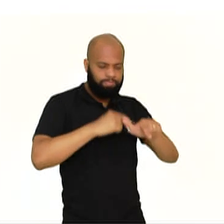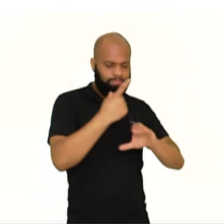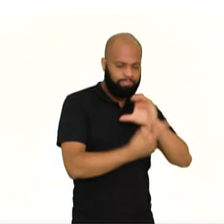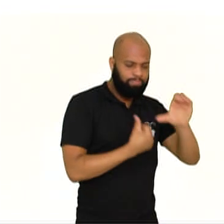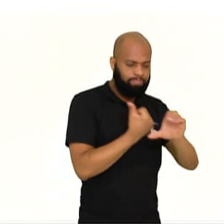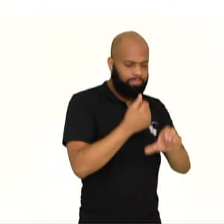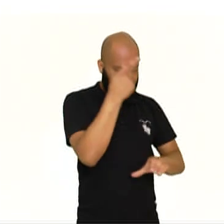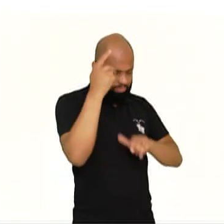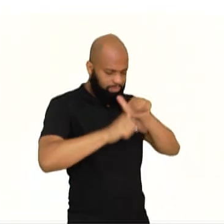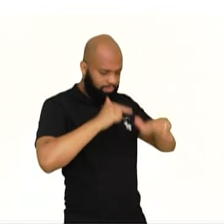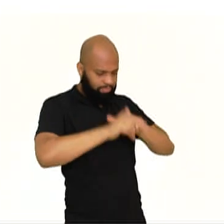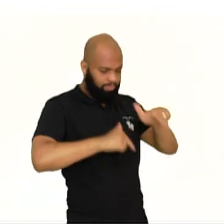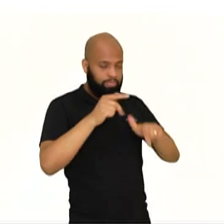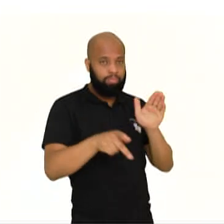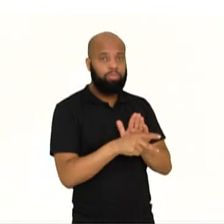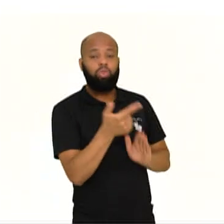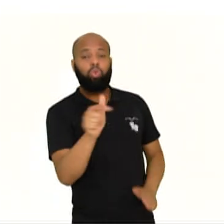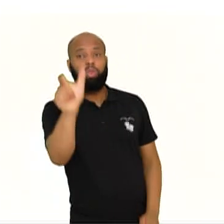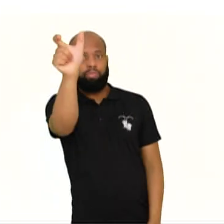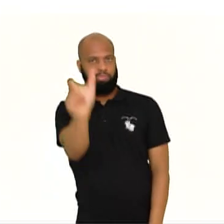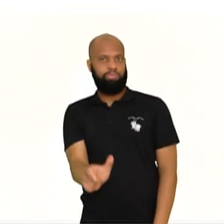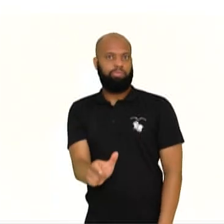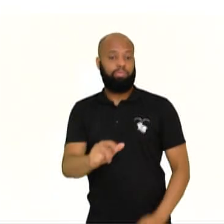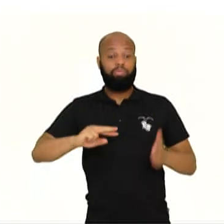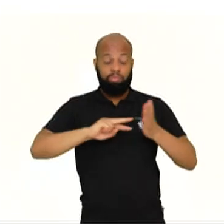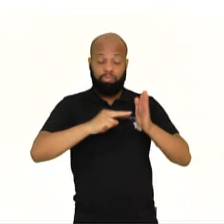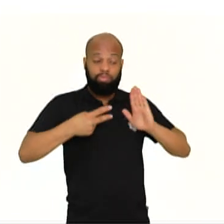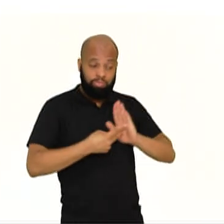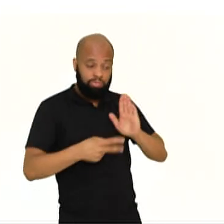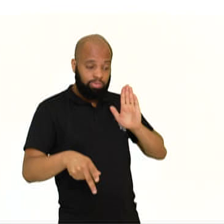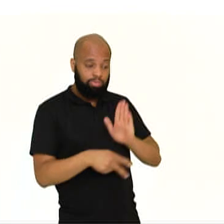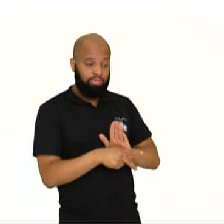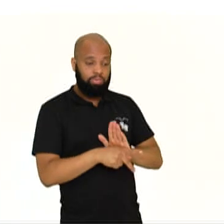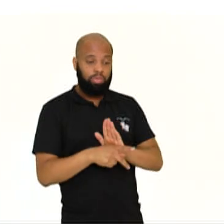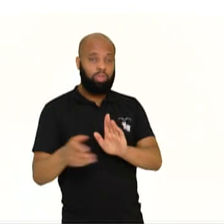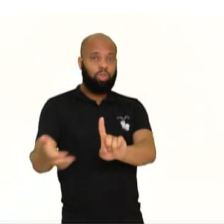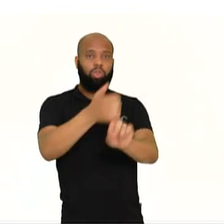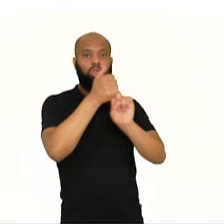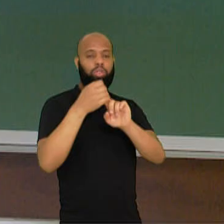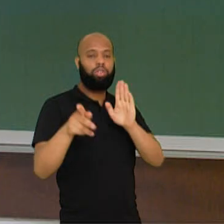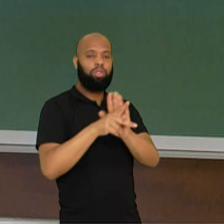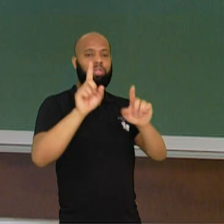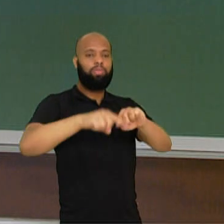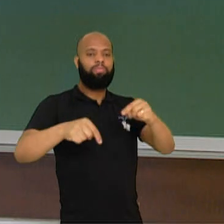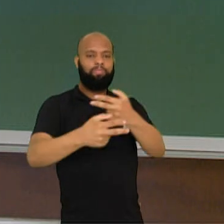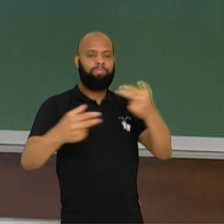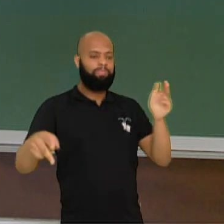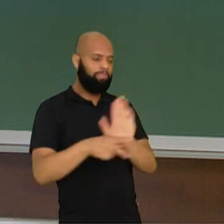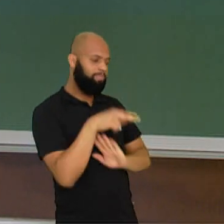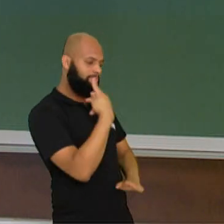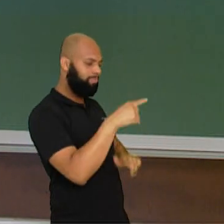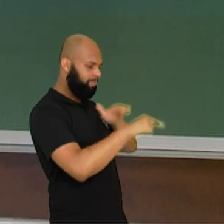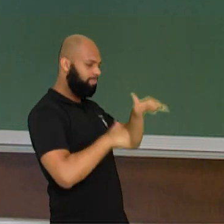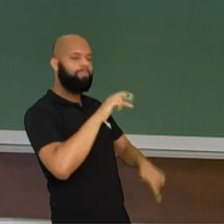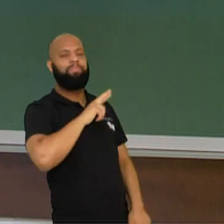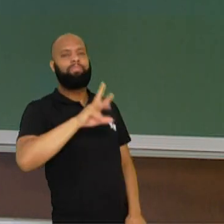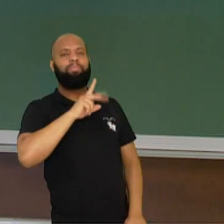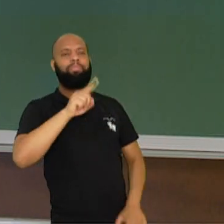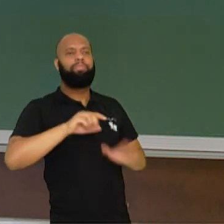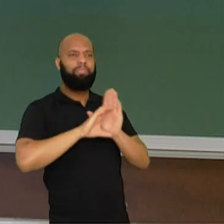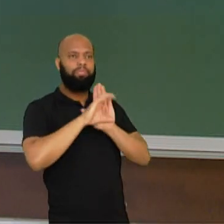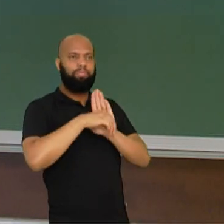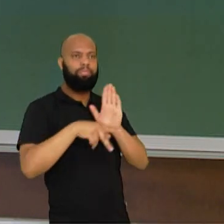trabalhador produz para outro, que significa que a posse do produto lhe escapa. Daí vem o conceito